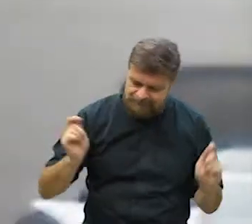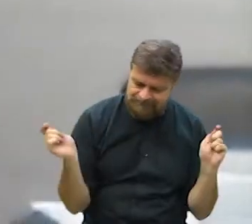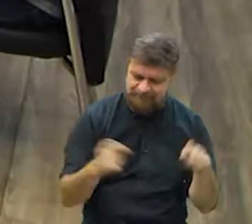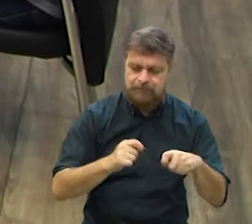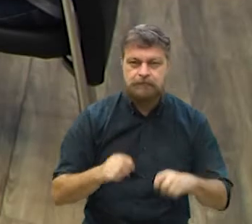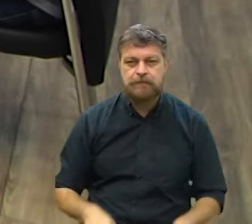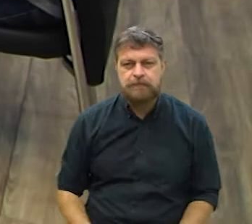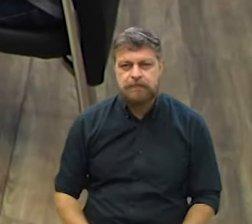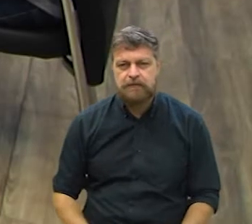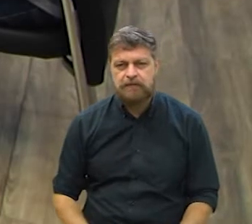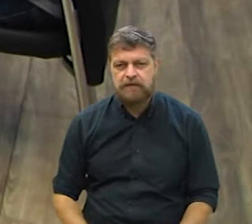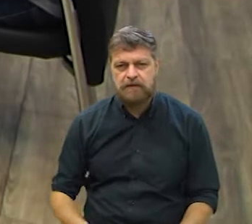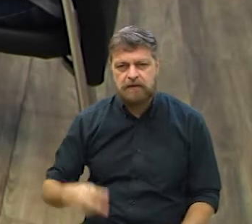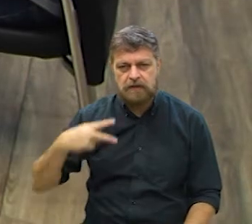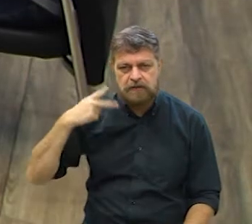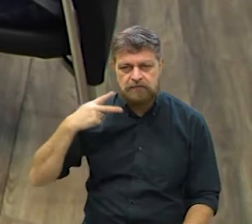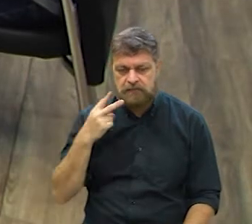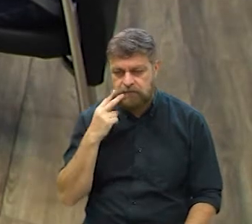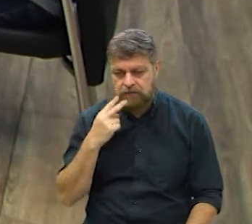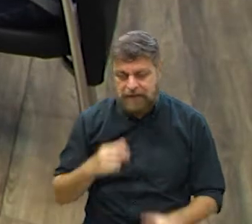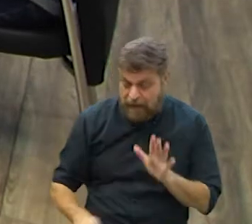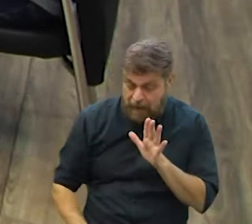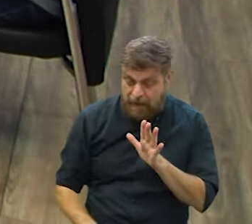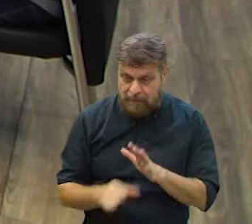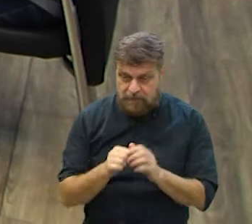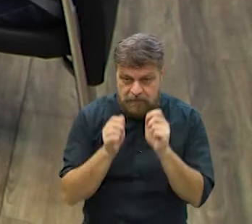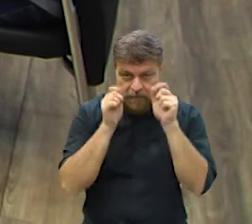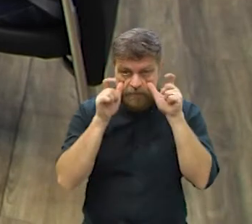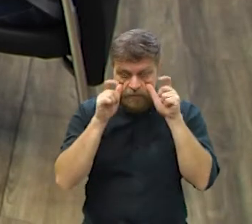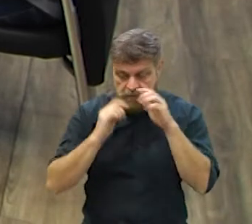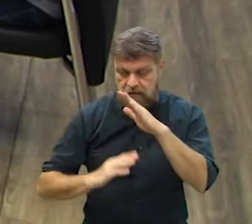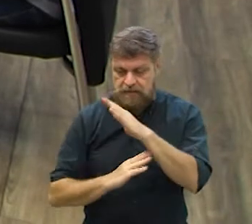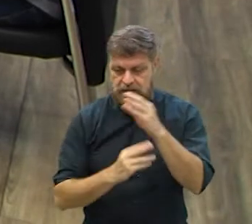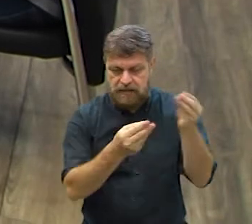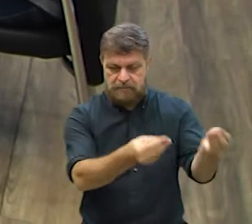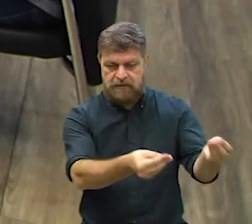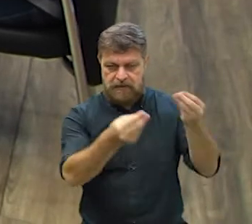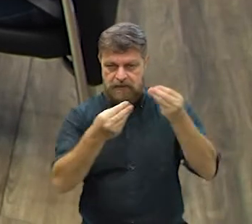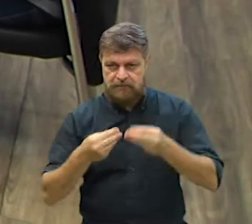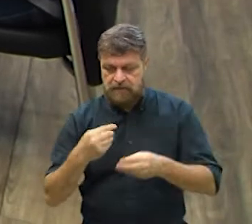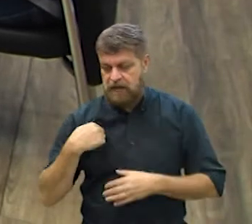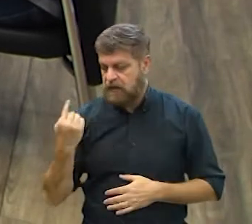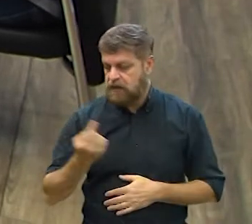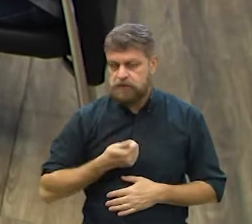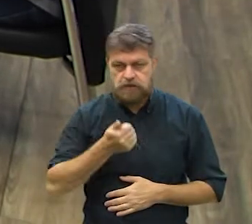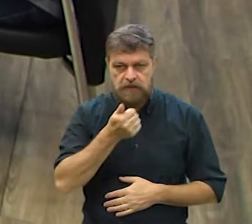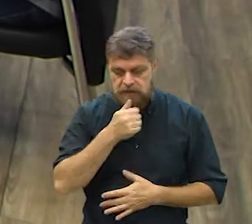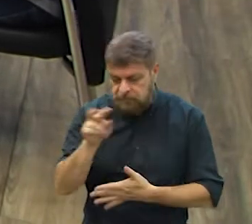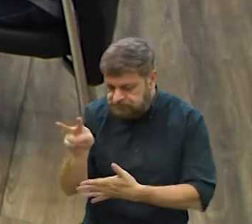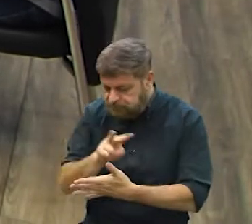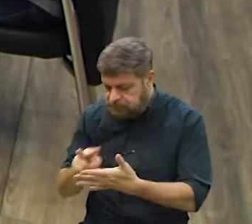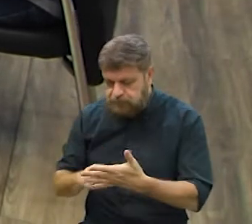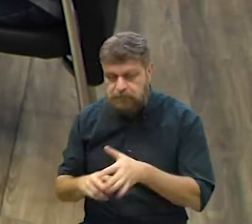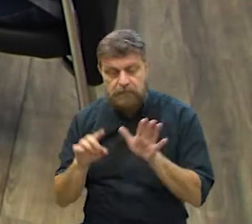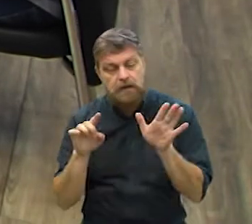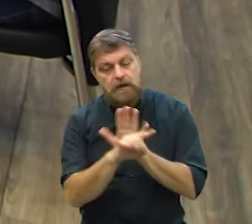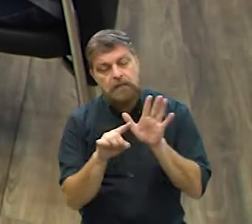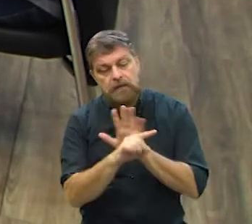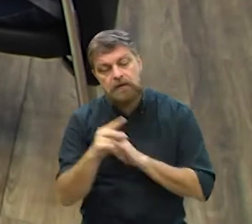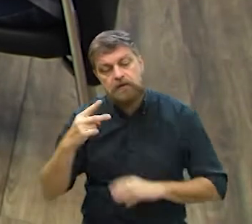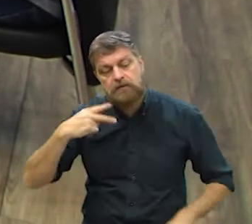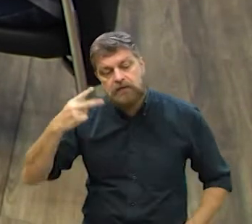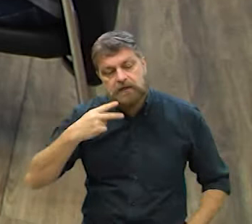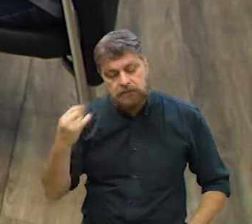isso aí. Schneider e Igor, então, em primeira mão aqui no Questão de Ordem, projeto vindo aqui para a Câmara, a gente ainda não teve o acesso, mas na visão de